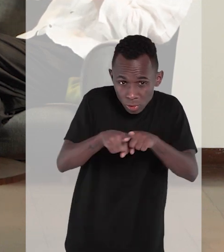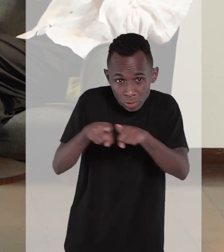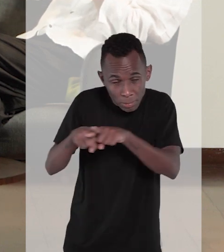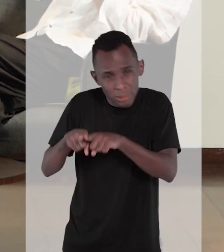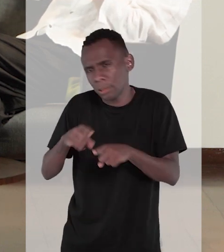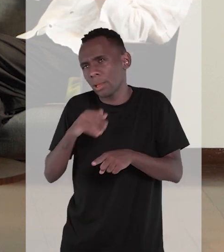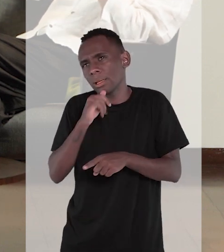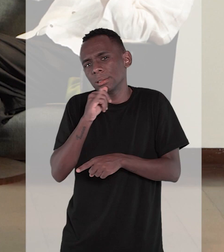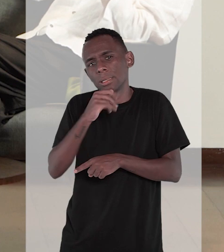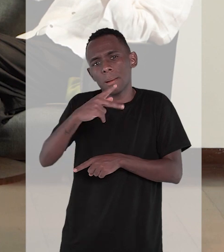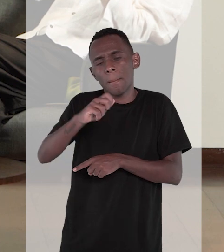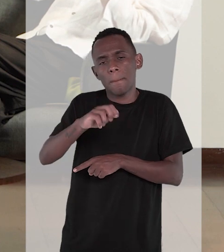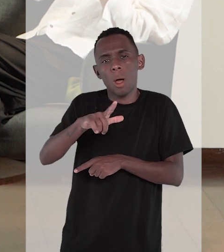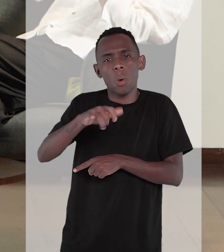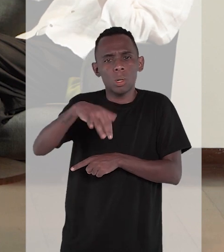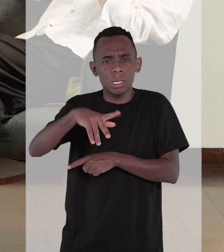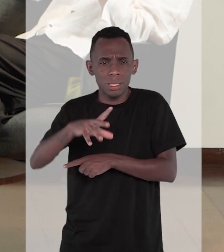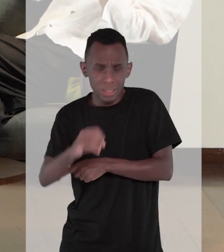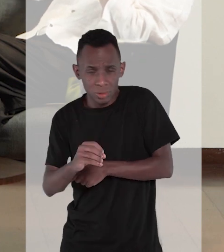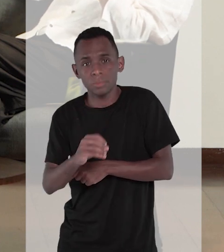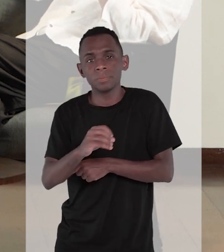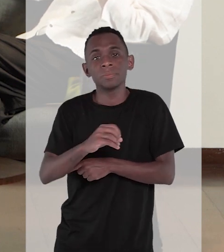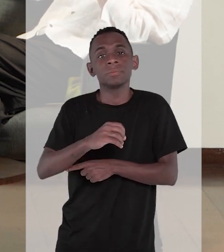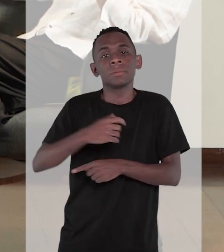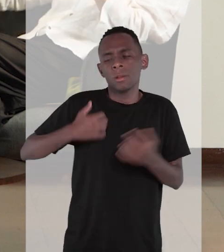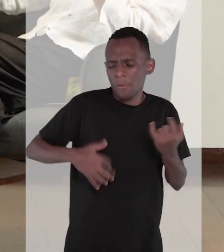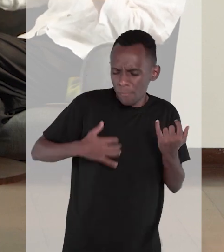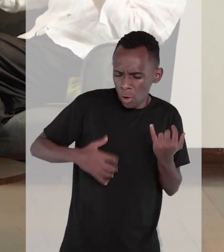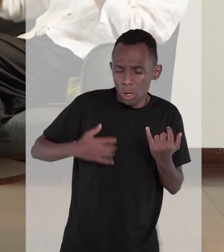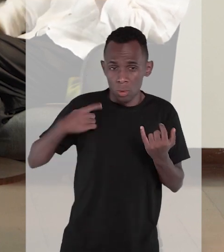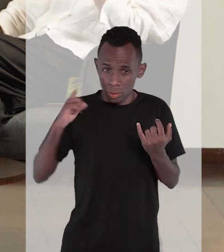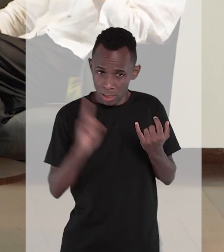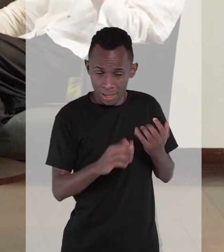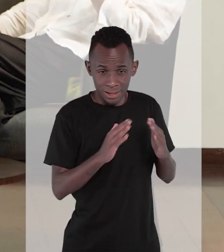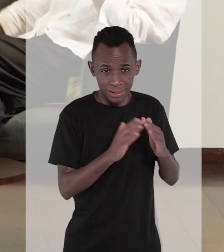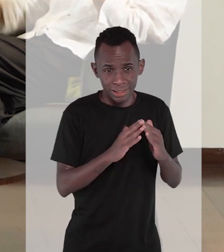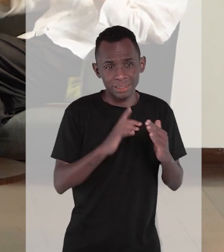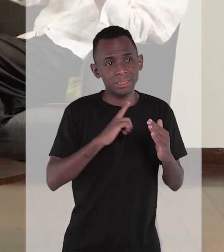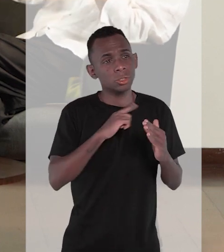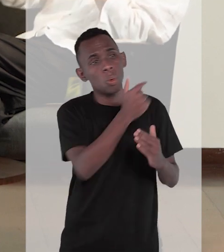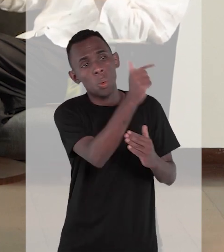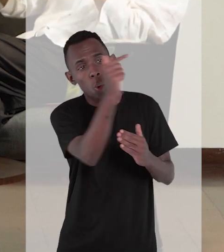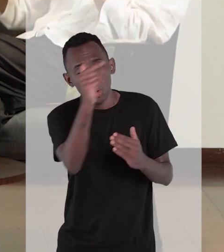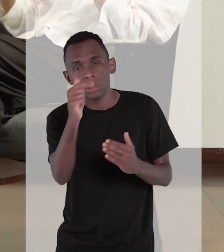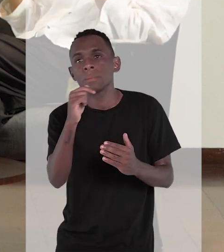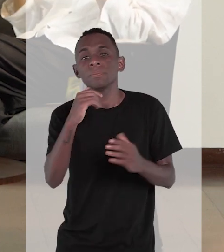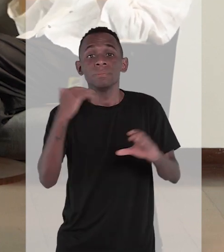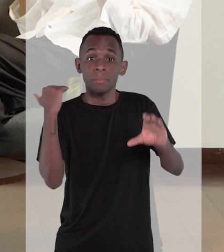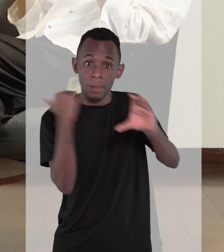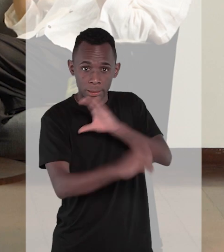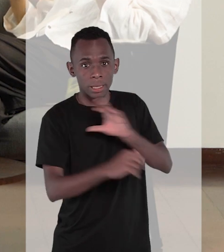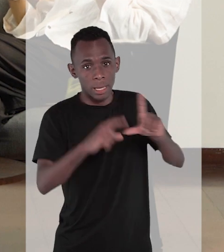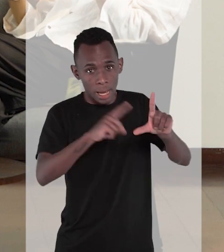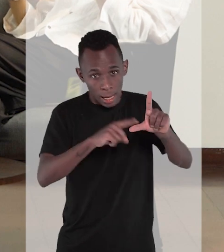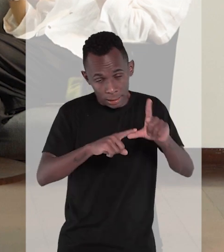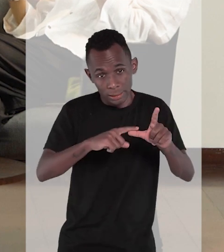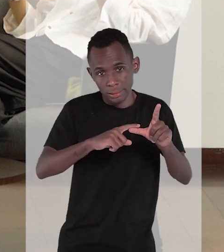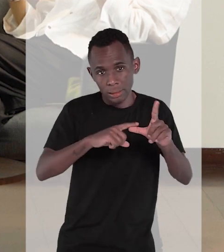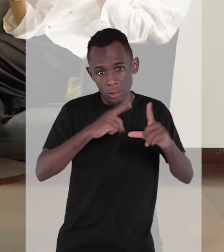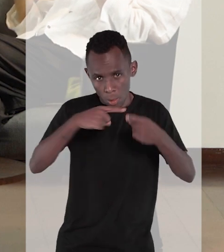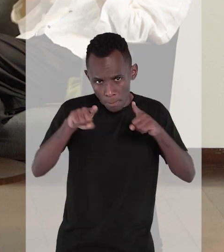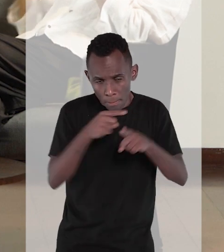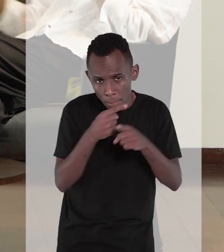parceiros despodorados, como o Paulinho Mosca. Ele pega o violão. Uma vez eu fui na casa dele, tinha outras pessoas, eu tinha mandado uma letra para